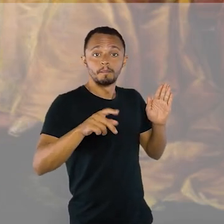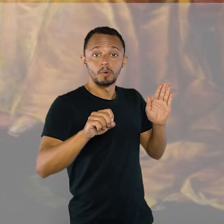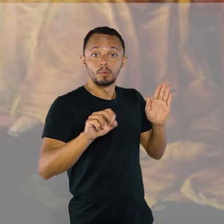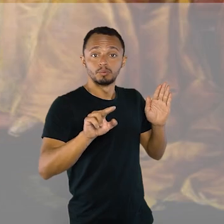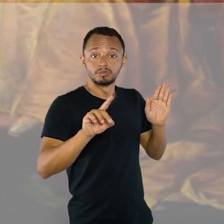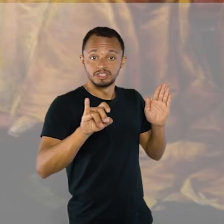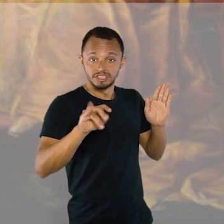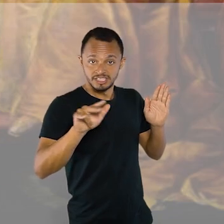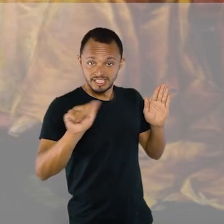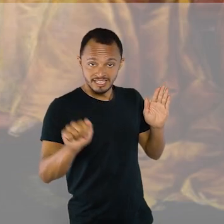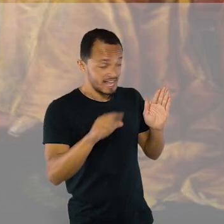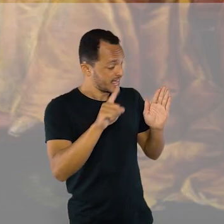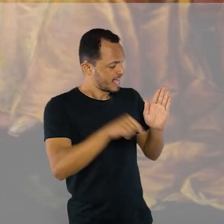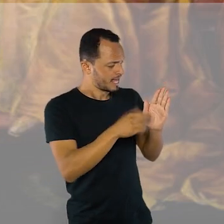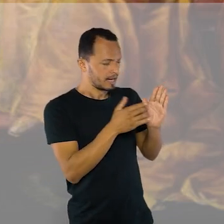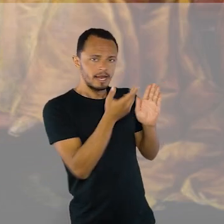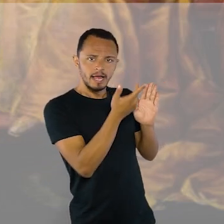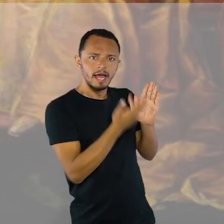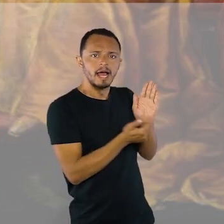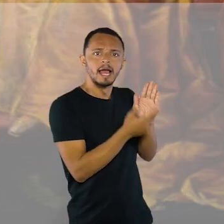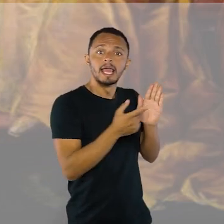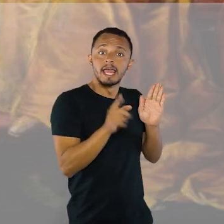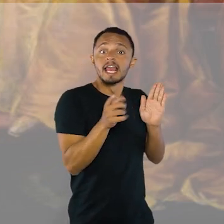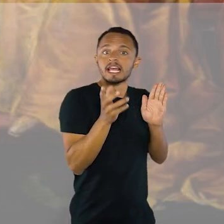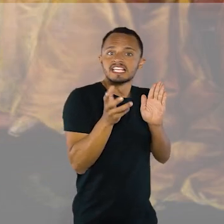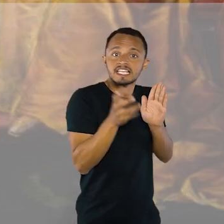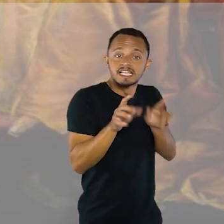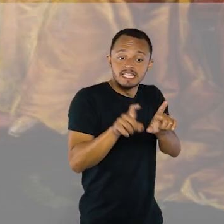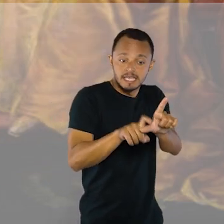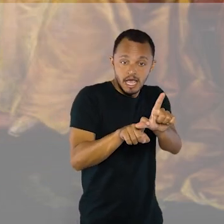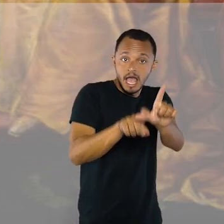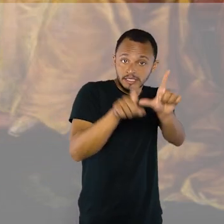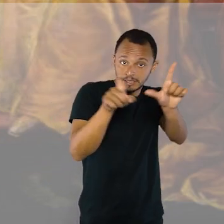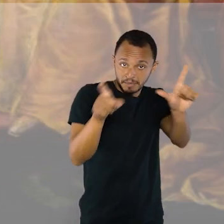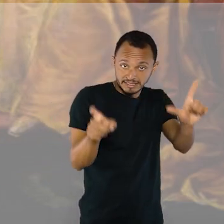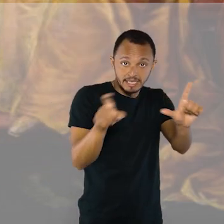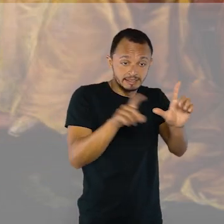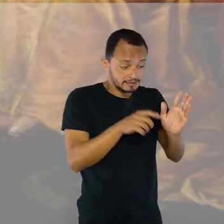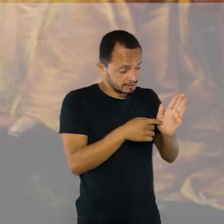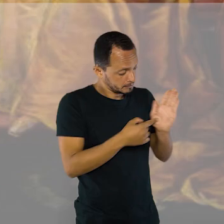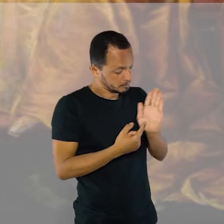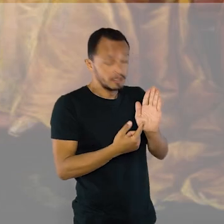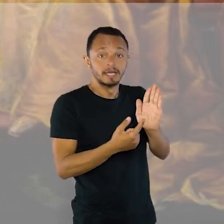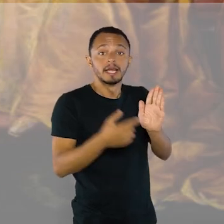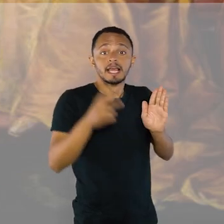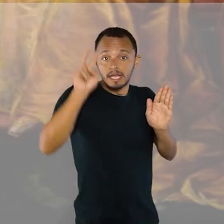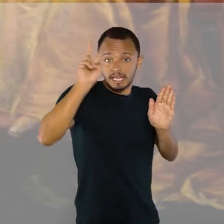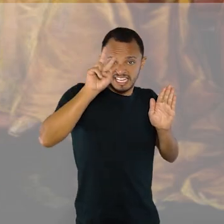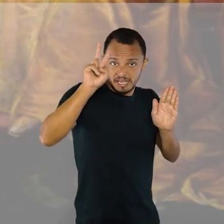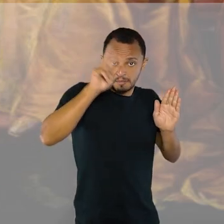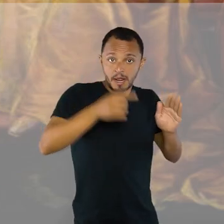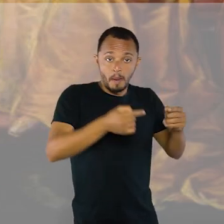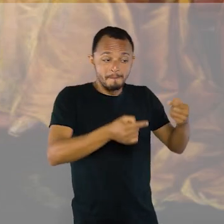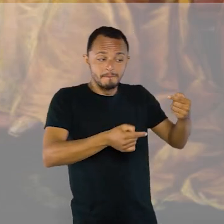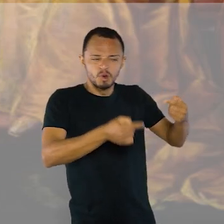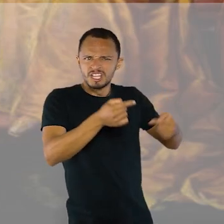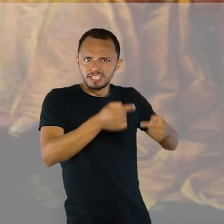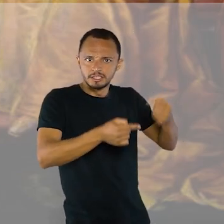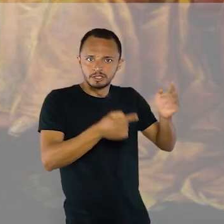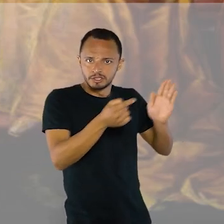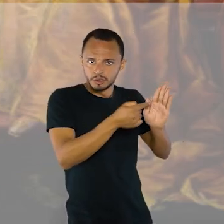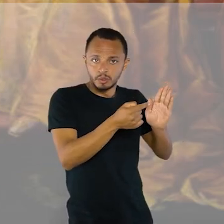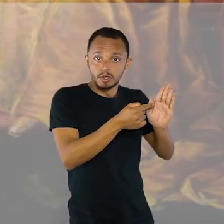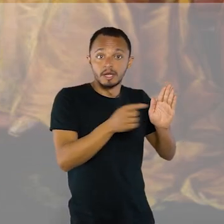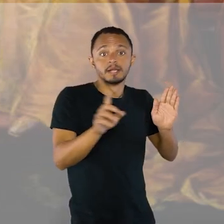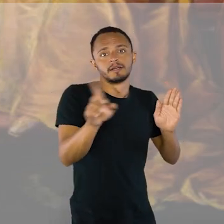da independência, aquela figura, né, a favor da independência, ela não é lembrada pela sua atitude política, mas pelo seu